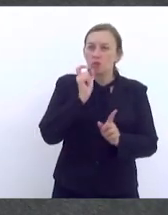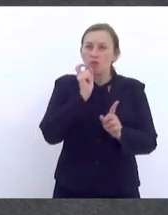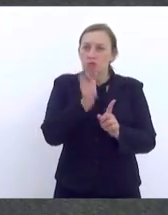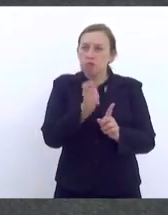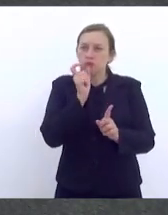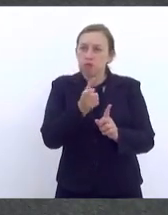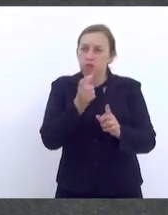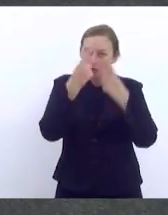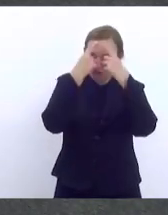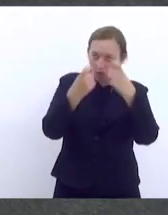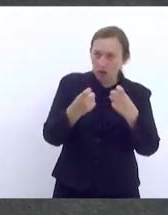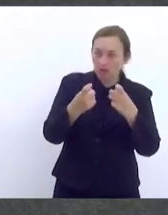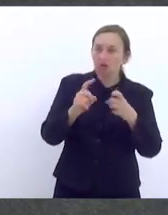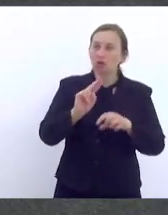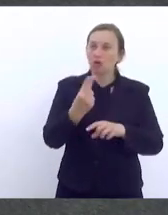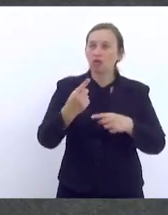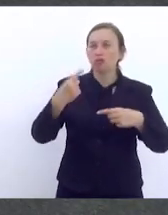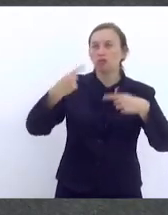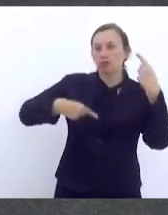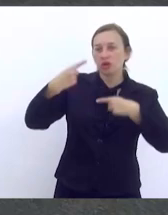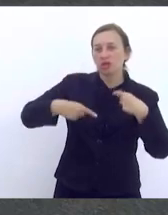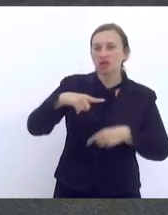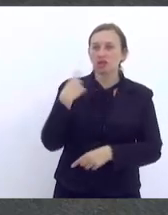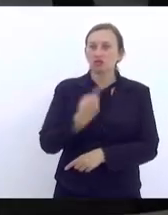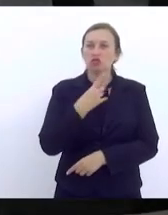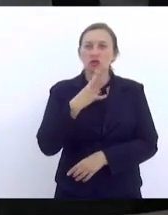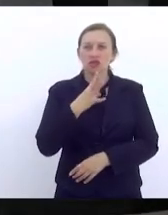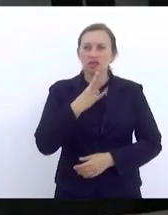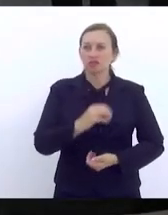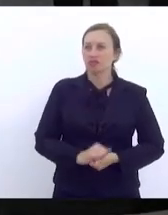subterfúgios da política que a gente conhece